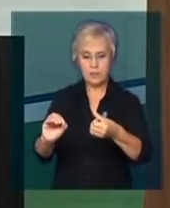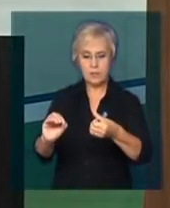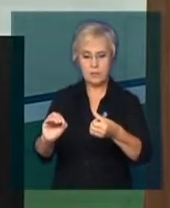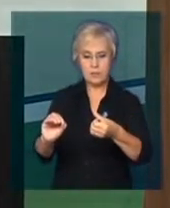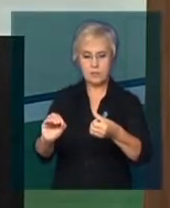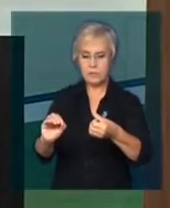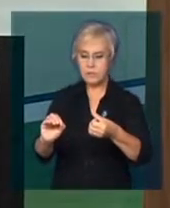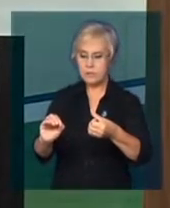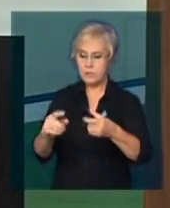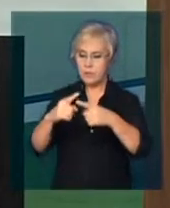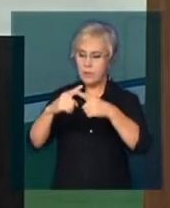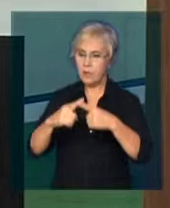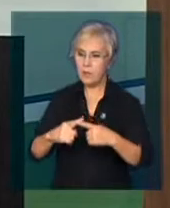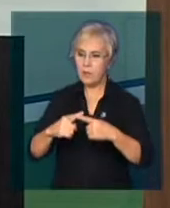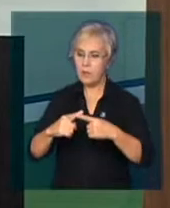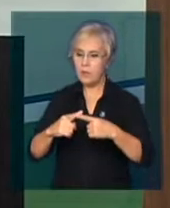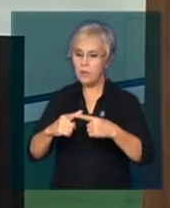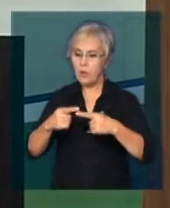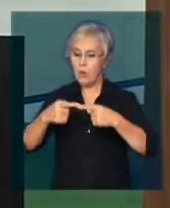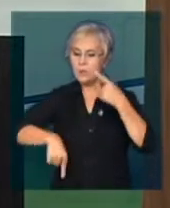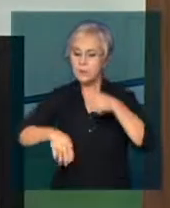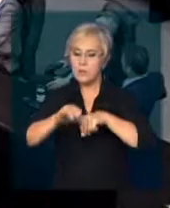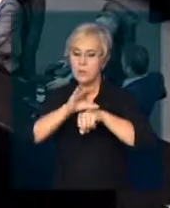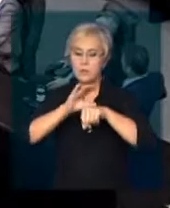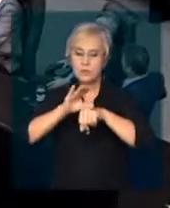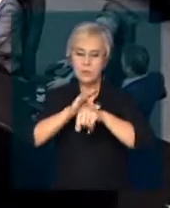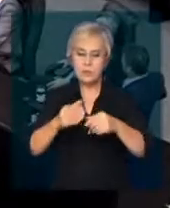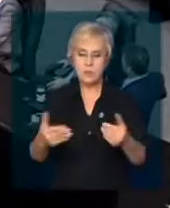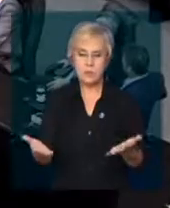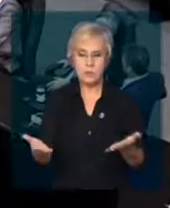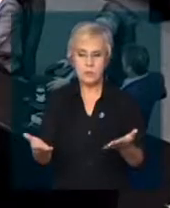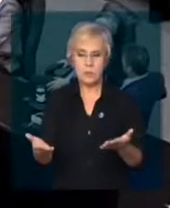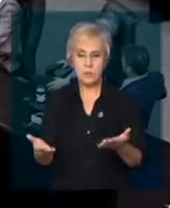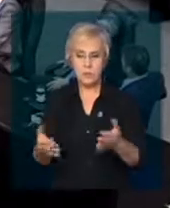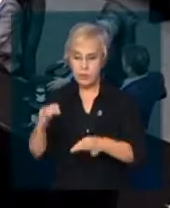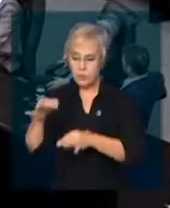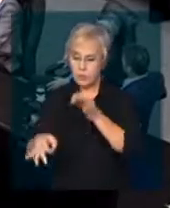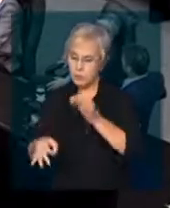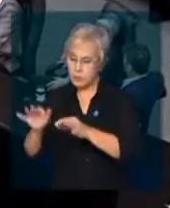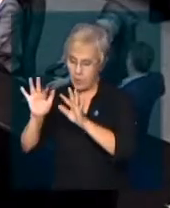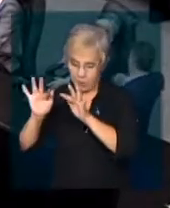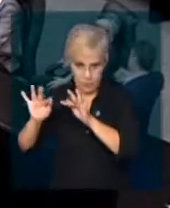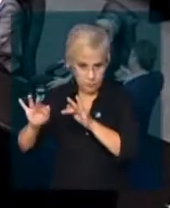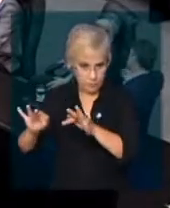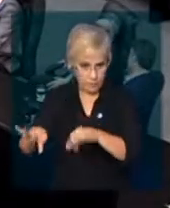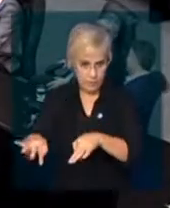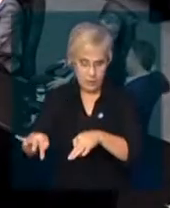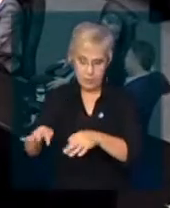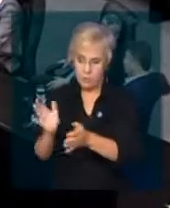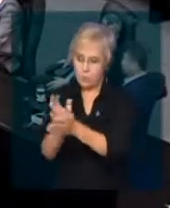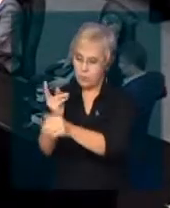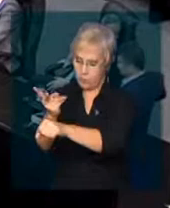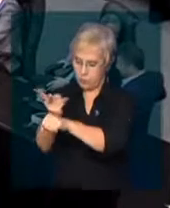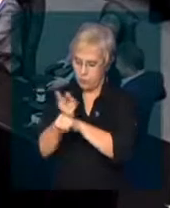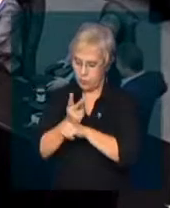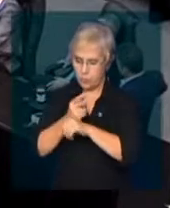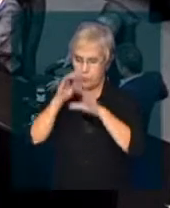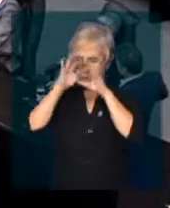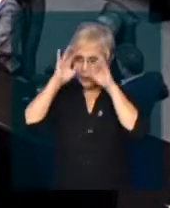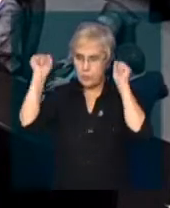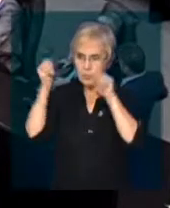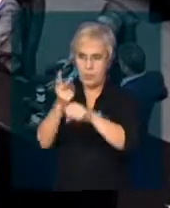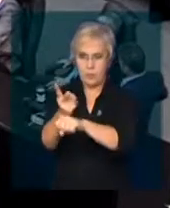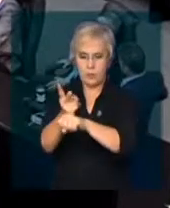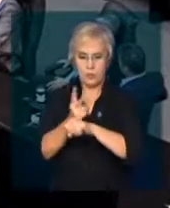do TST inconstitucional. Ao fim desse julgamento, e aí nós fomos procurados pelo Supremo Tribunal